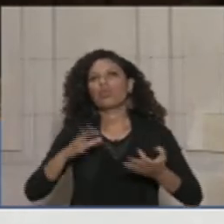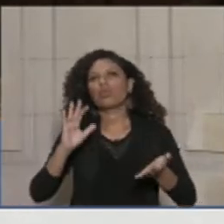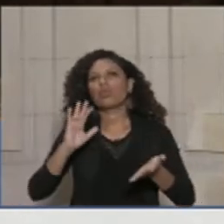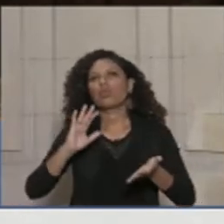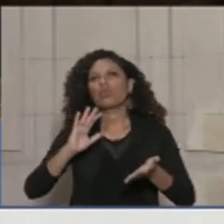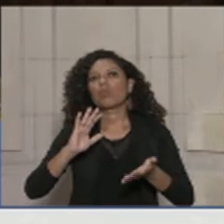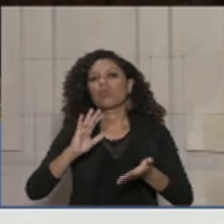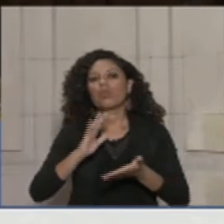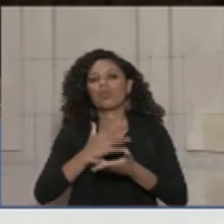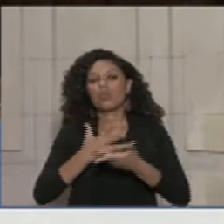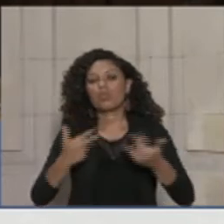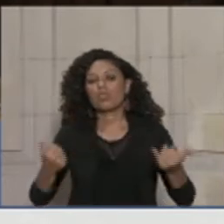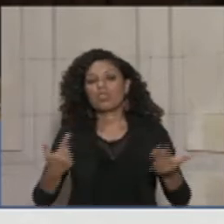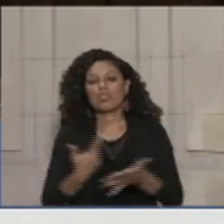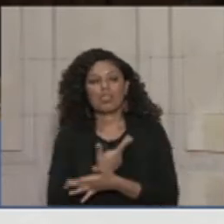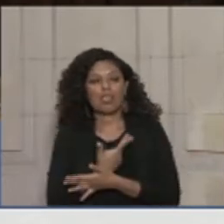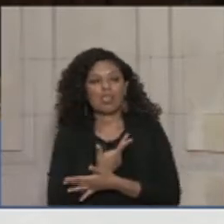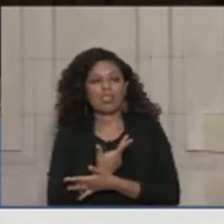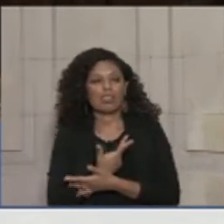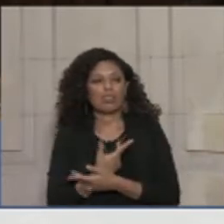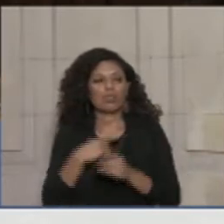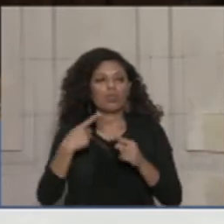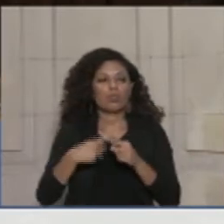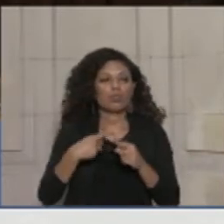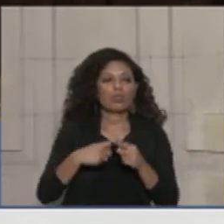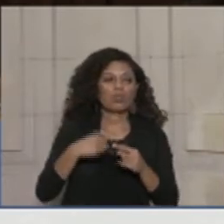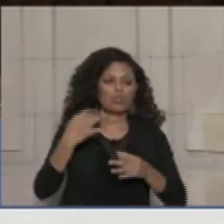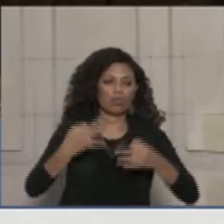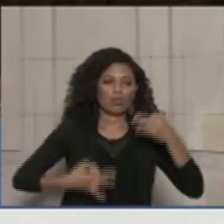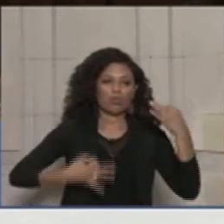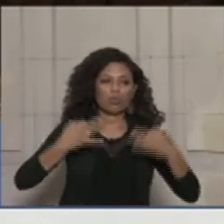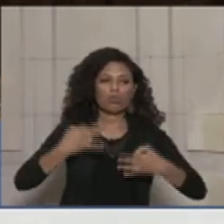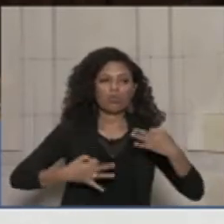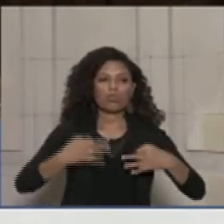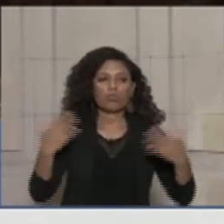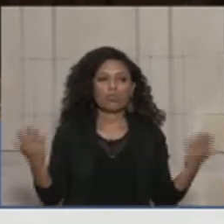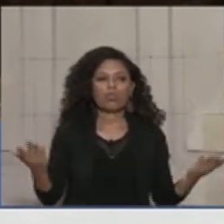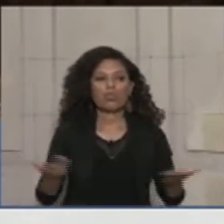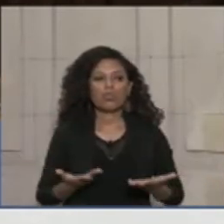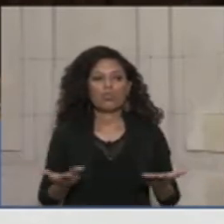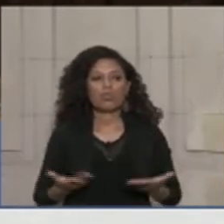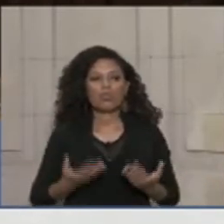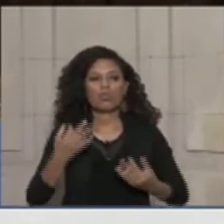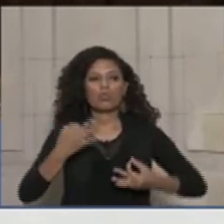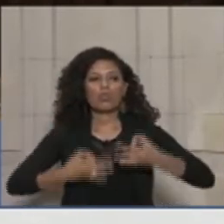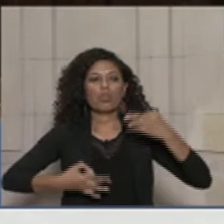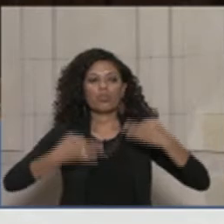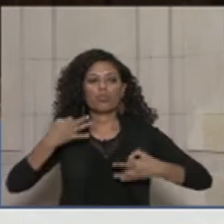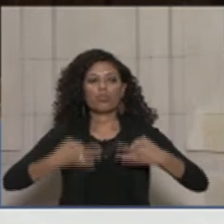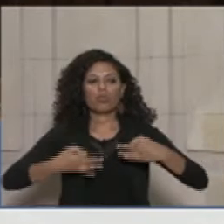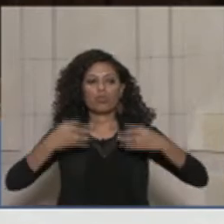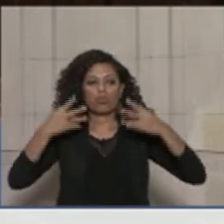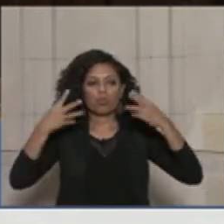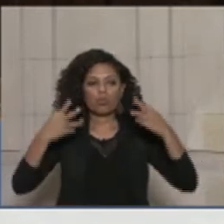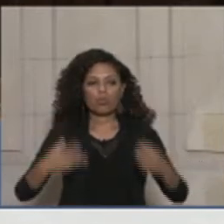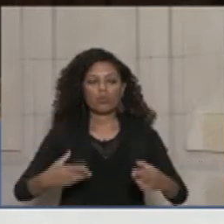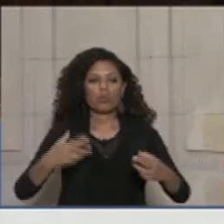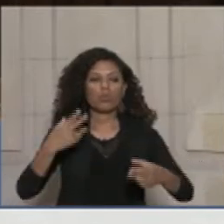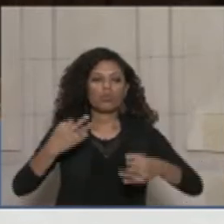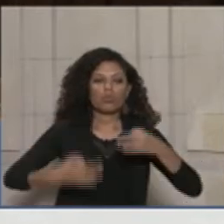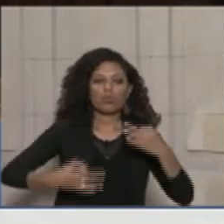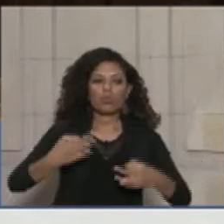criminal, para que se a justiça hoje ia julgar como julgou e aceitou